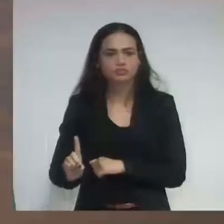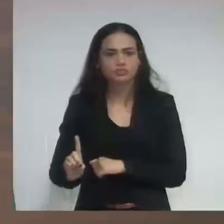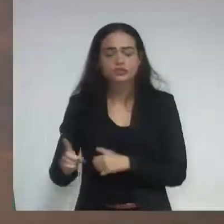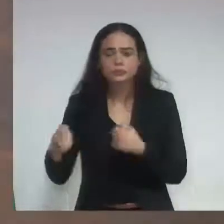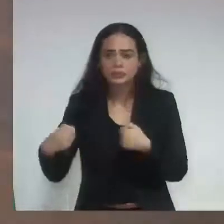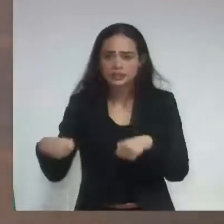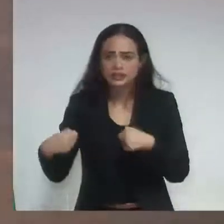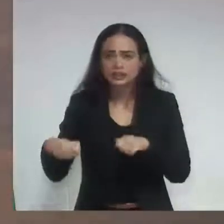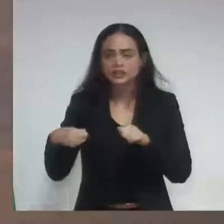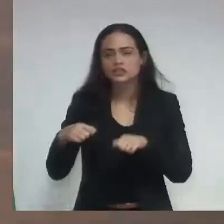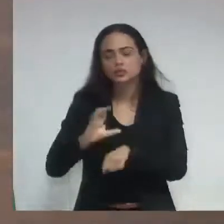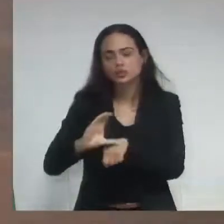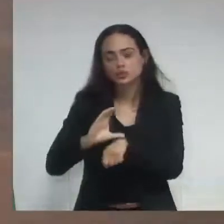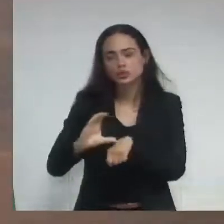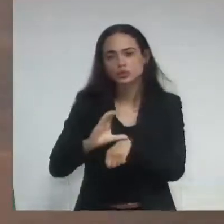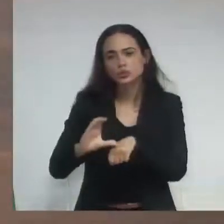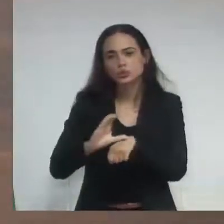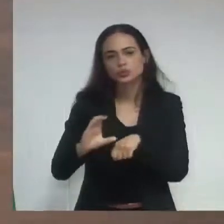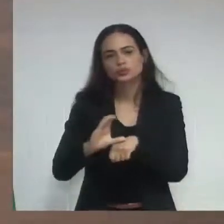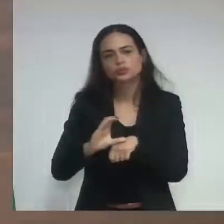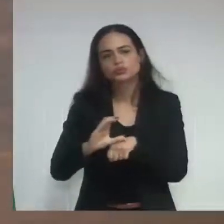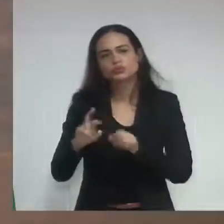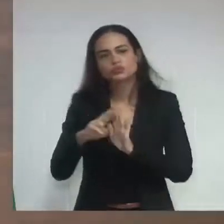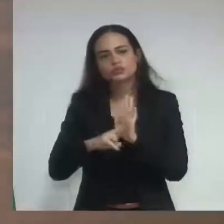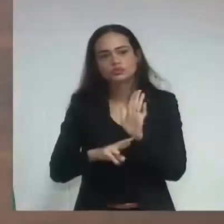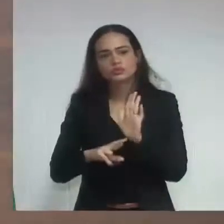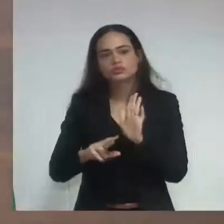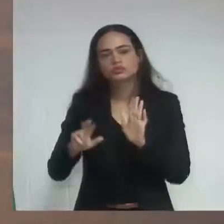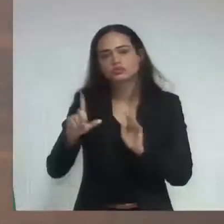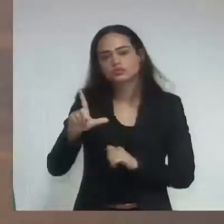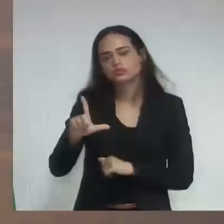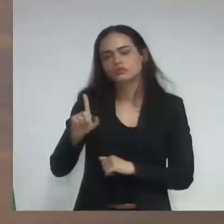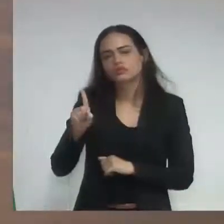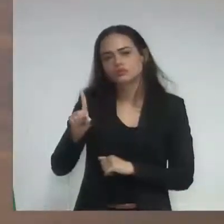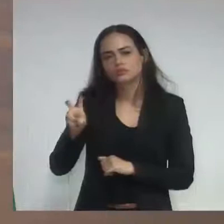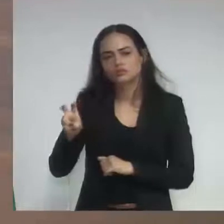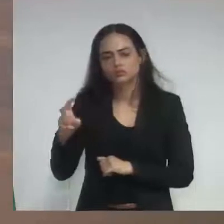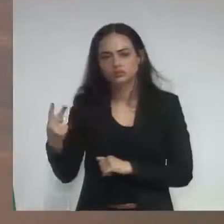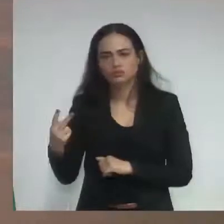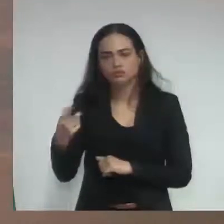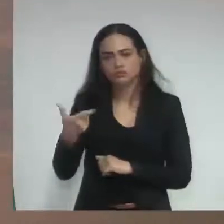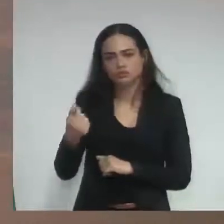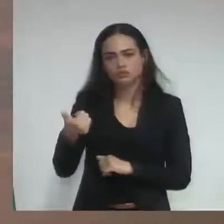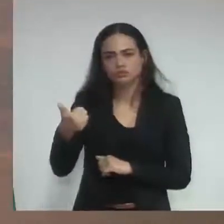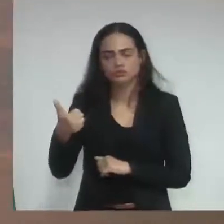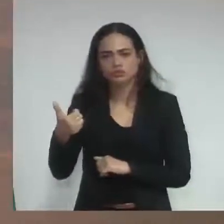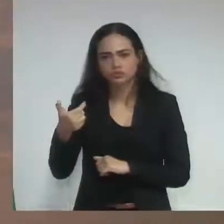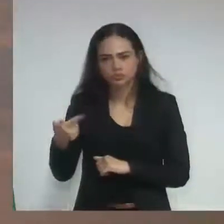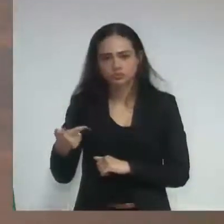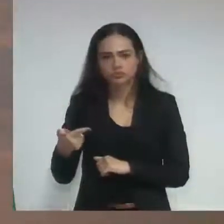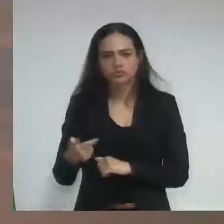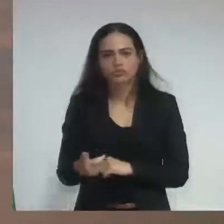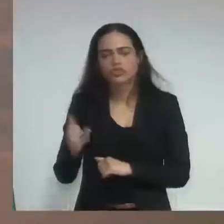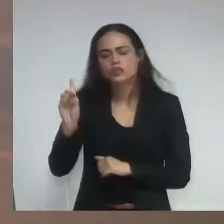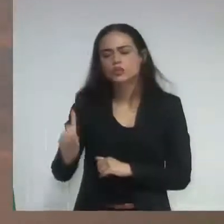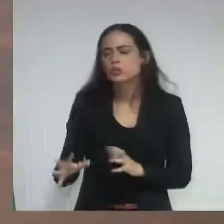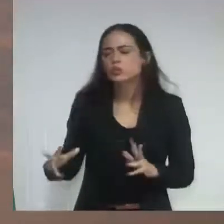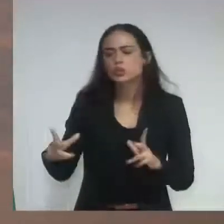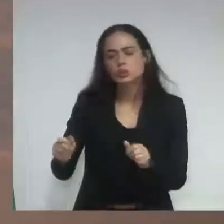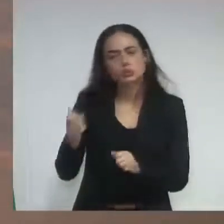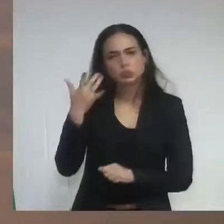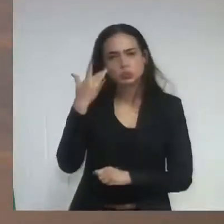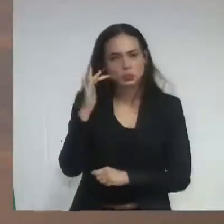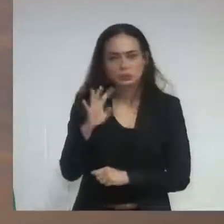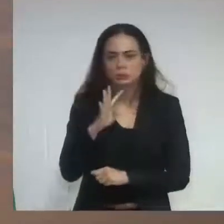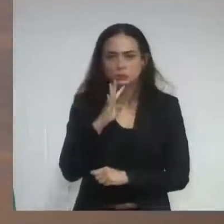exigidos pela nova legislação, que é a Lei Complementar 152 de 2017. Sinceramente, eu nem sei quais são todos os diretores nesse momento. Não